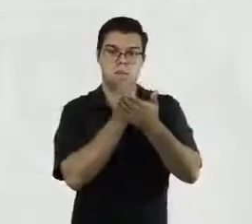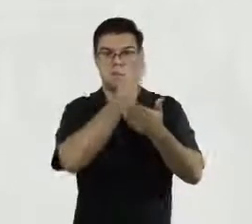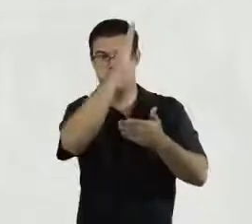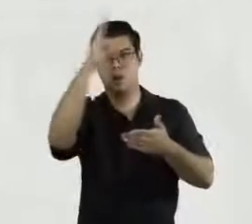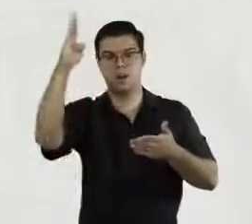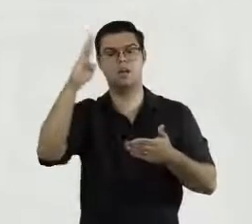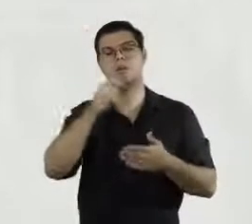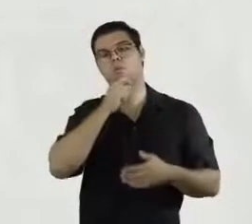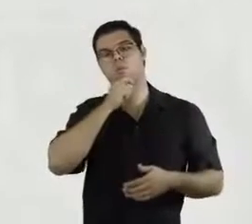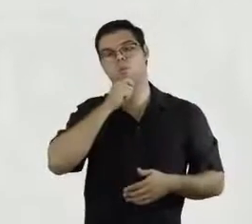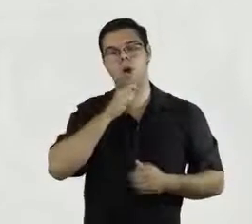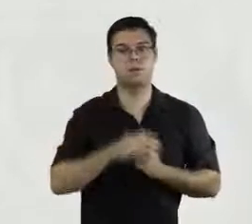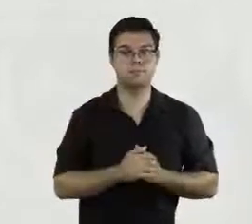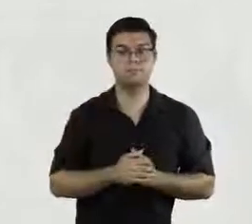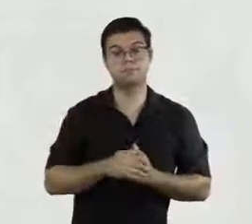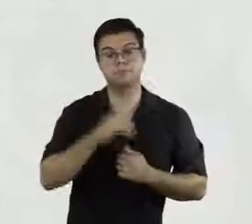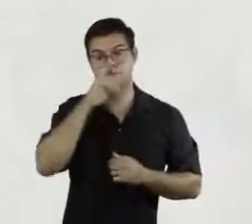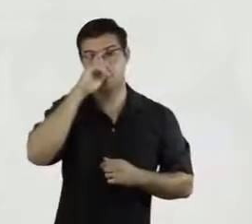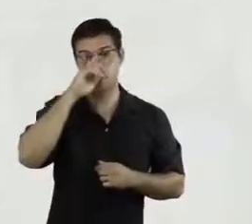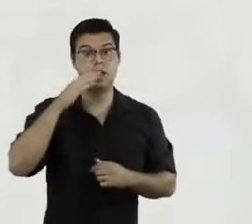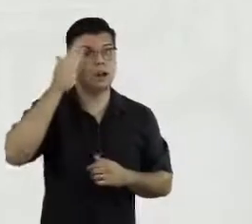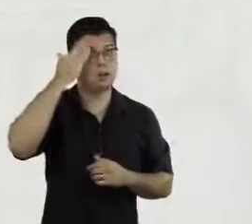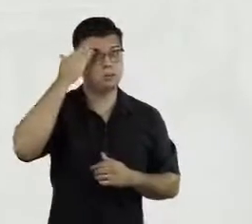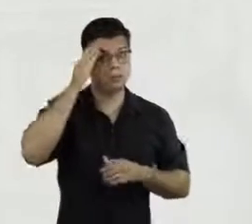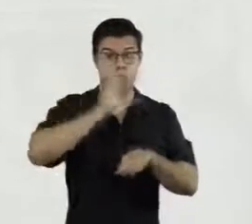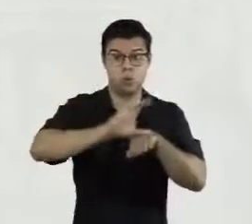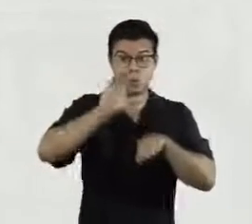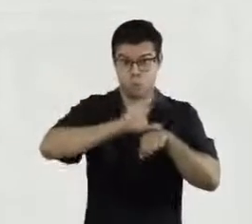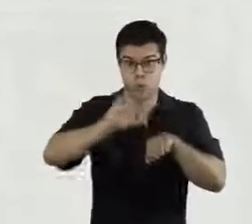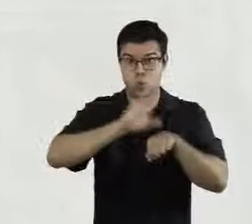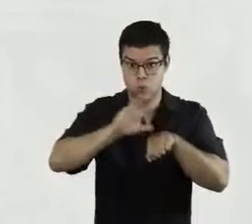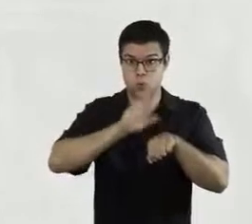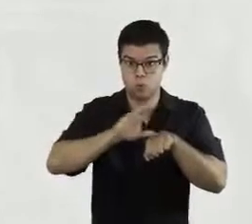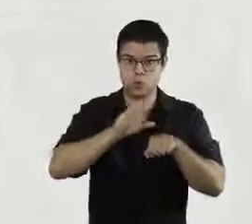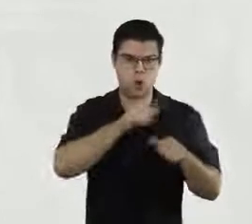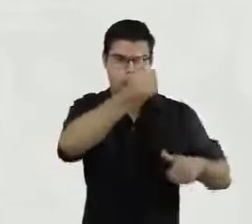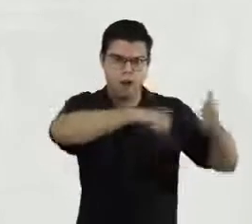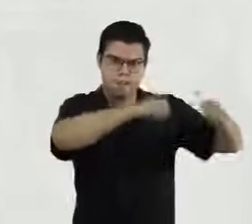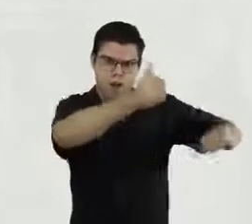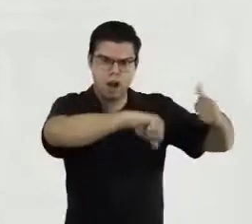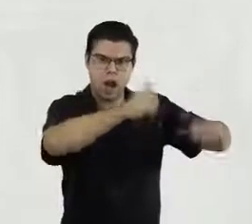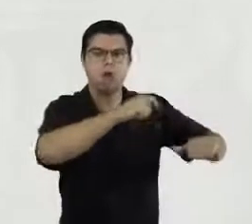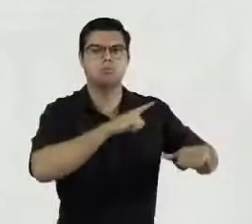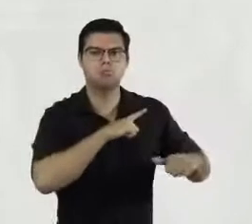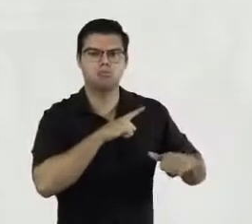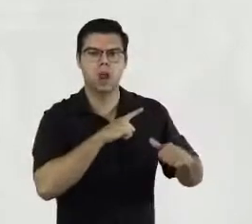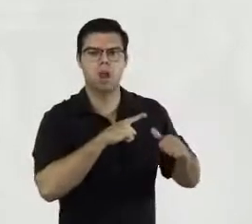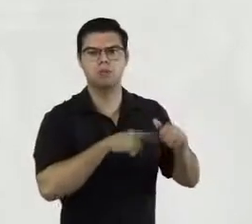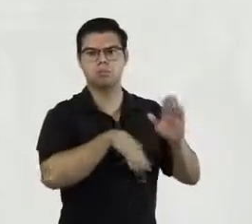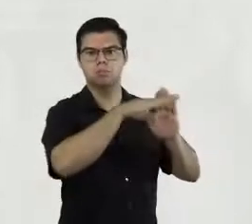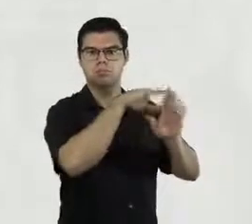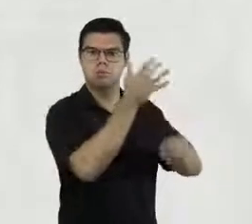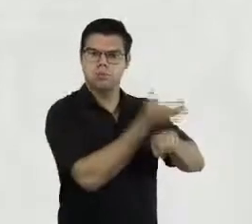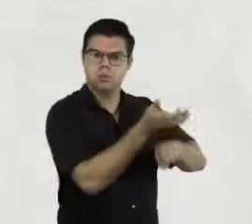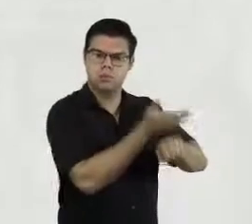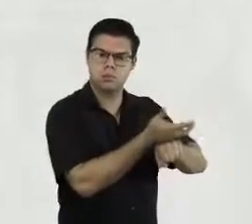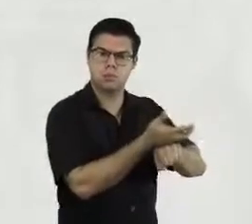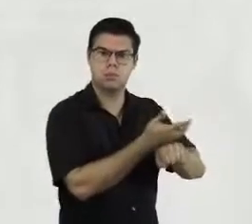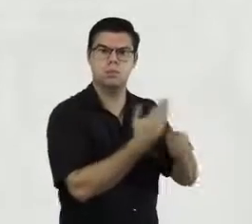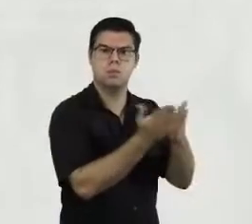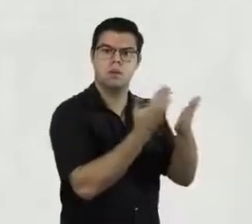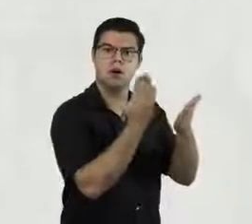À época, todos os cursos avaliados possuíam a disciplina na bibliografia, e agora apenas